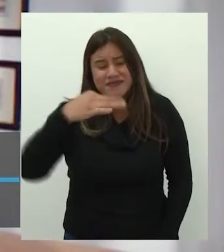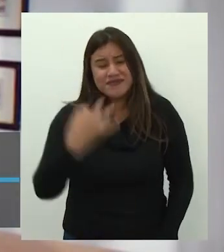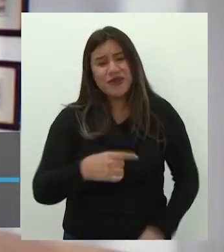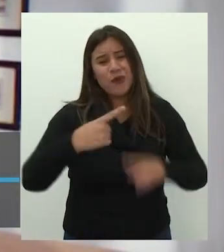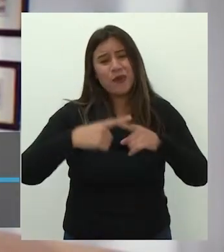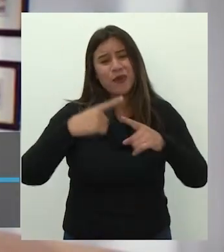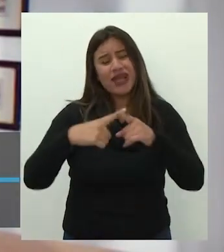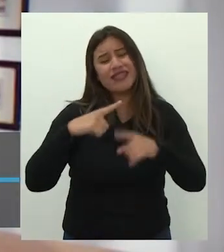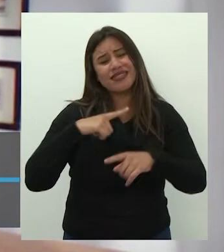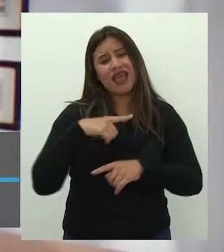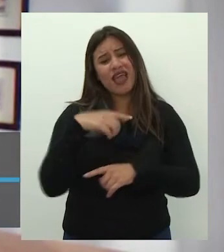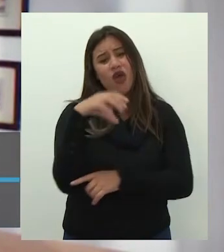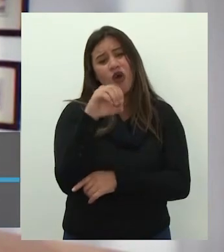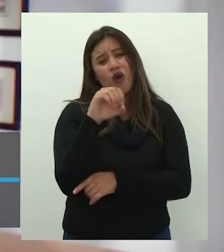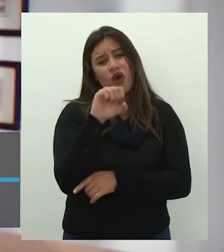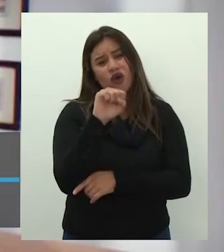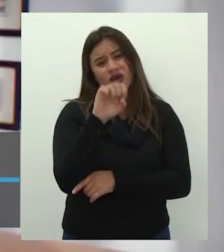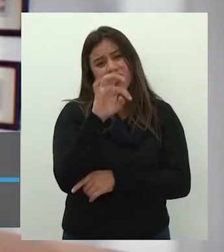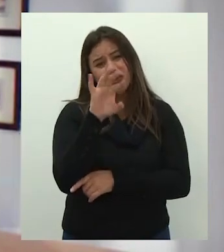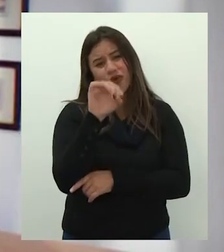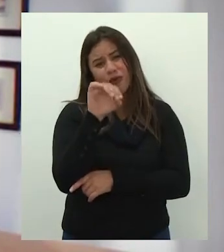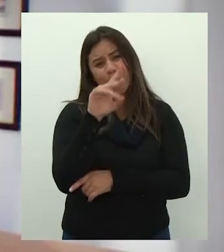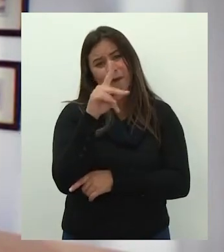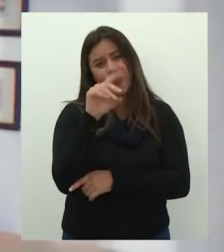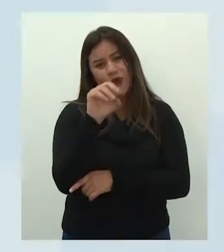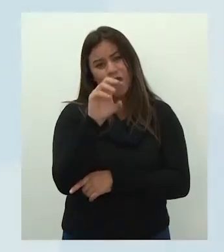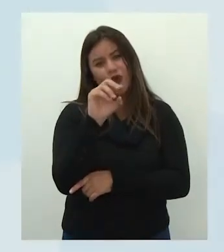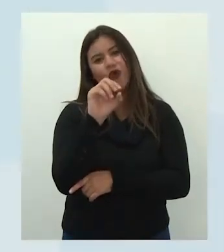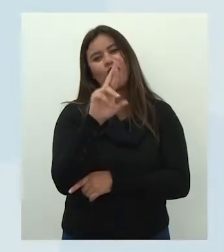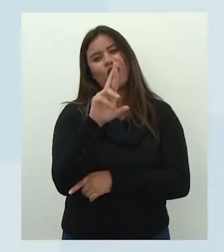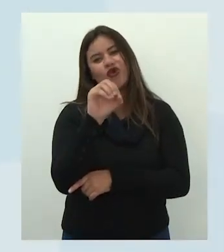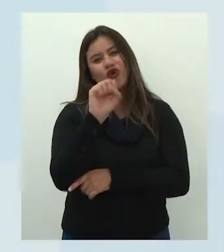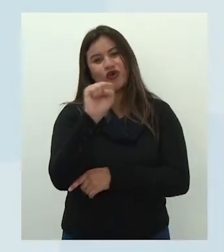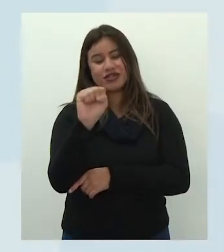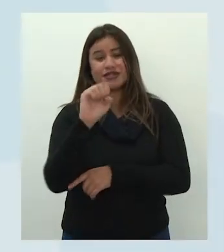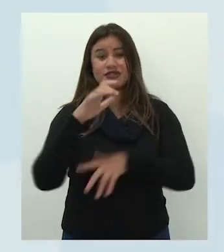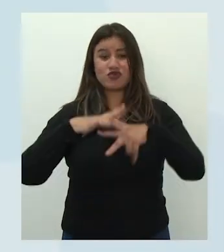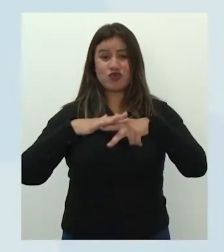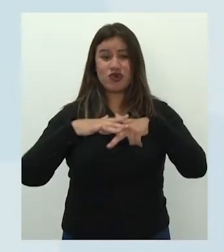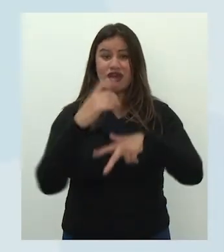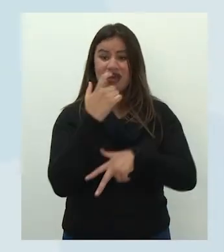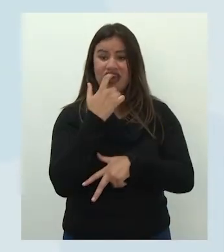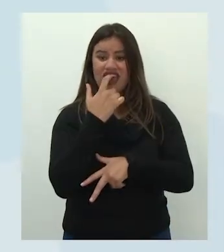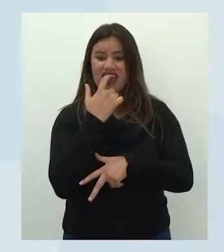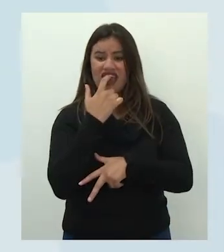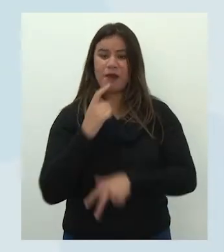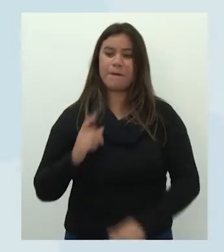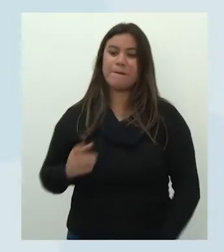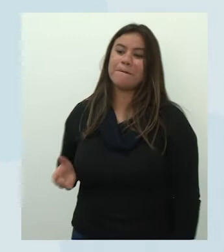tenho osteoporose. Vamos lá, vamos ver qual é a resposta. Não.